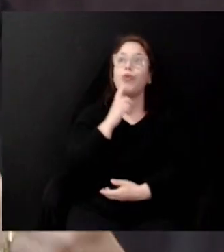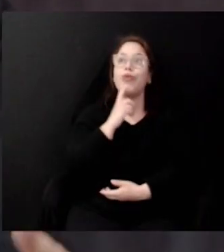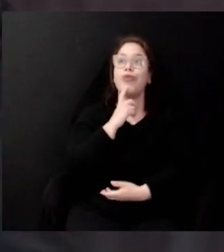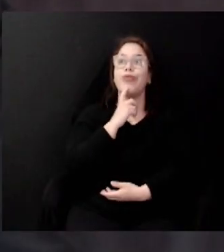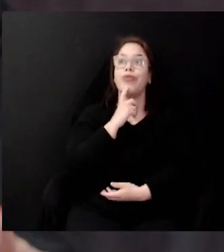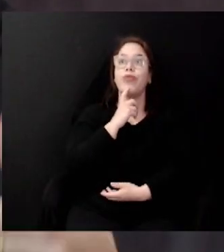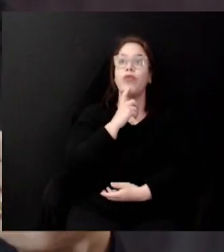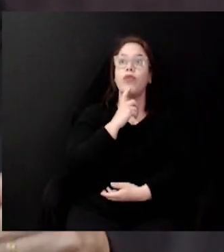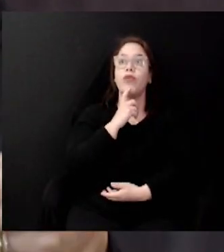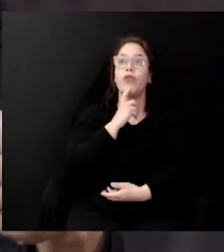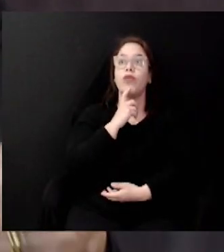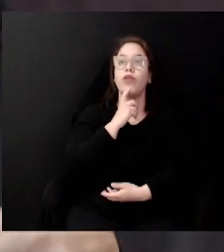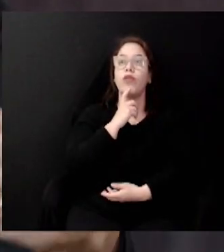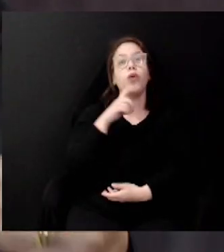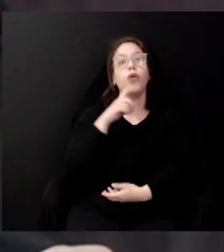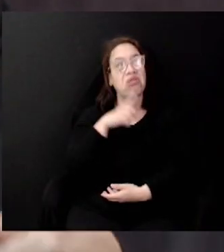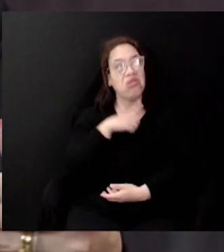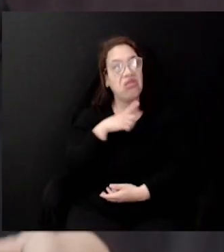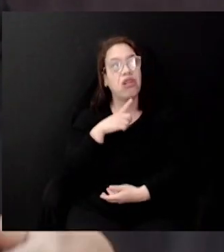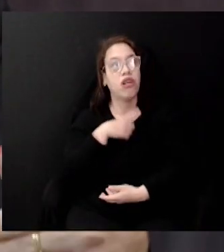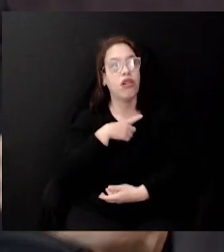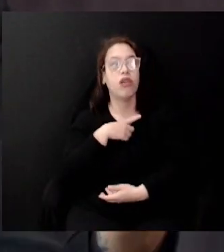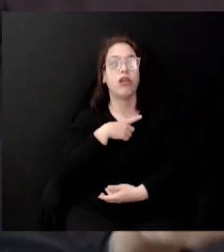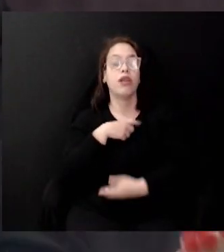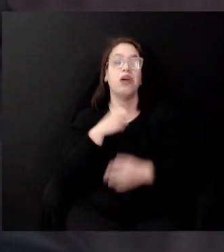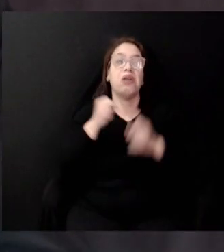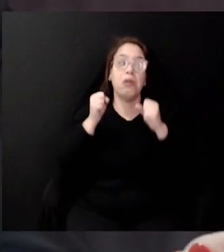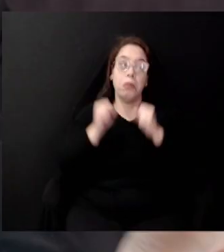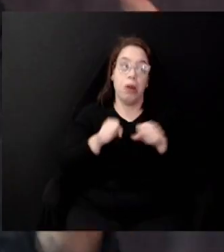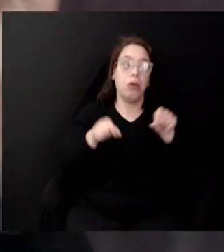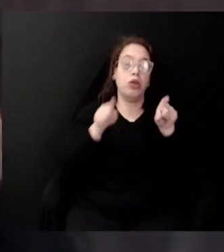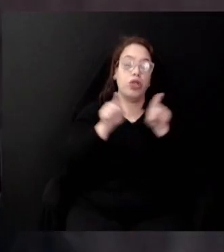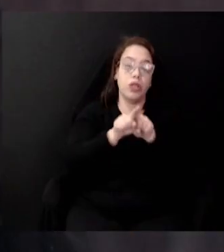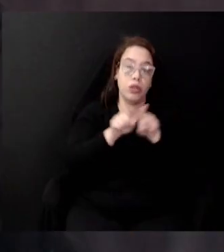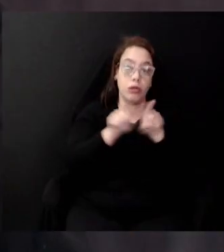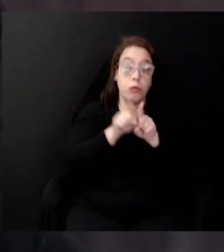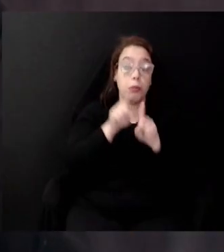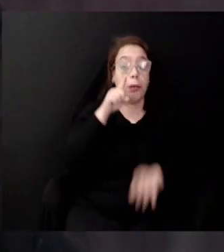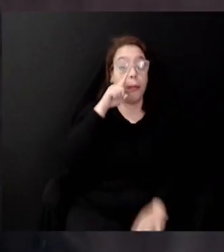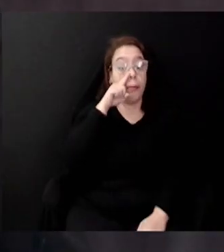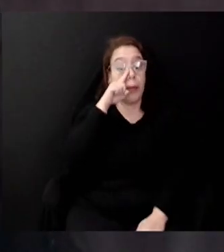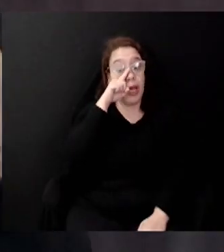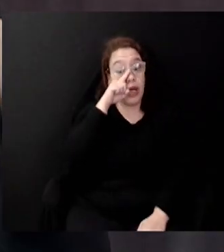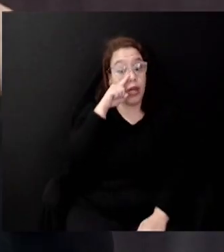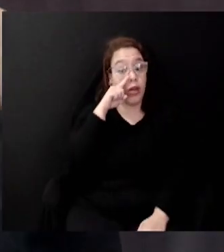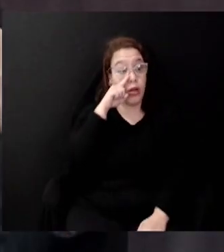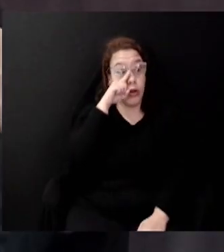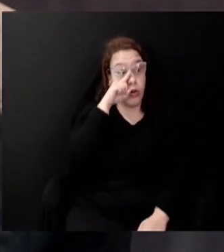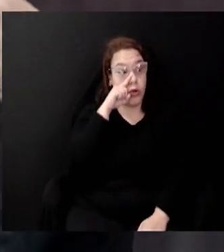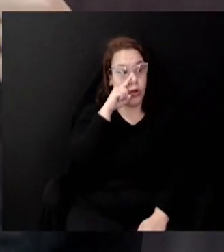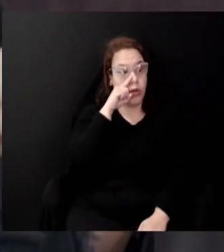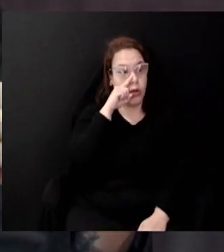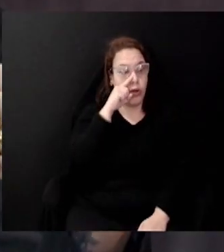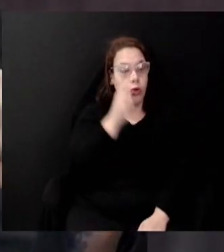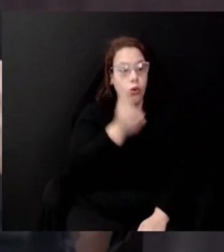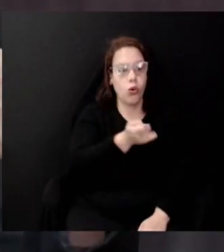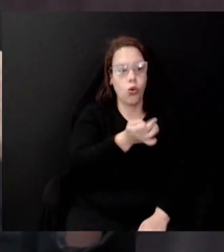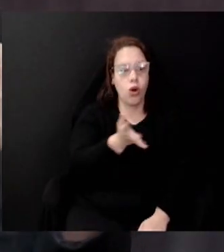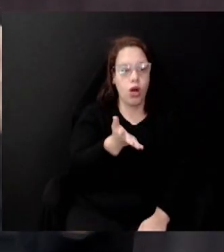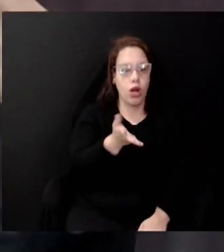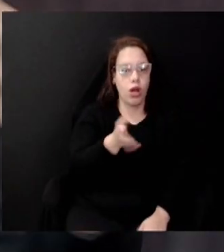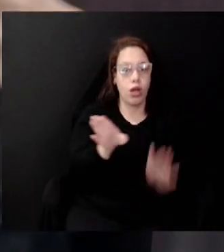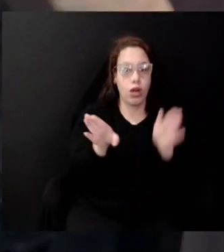isso existe e isso pode também ser perigoso. Quantas vezes as pessoas entram em